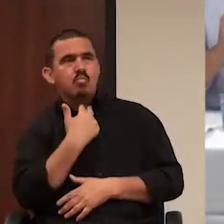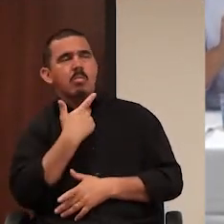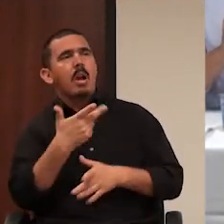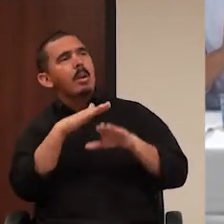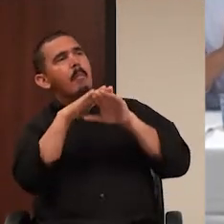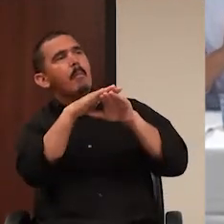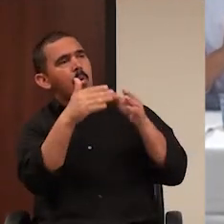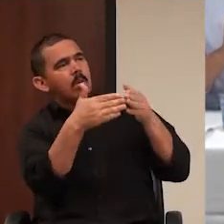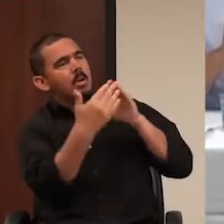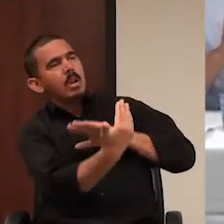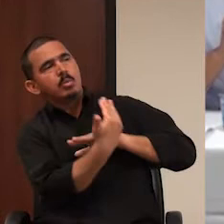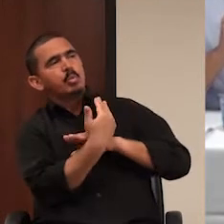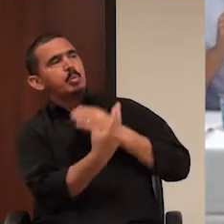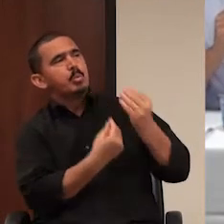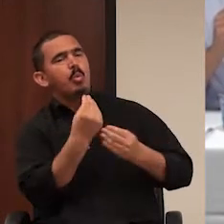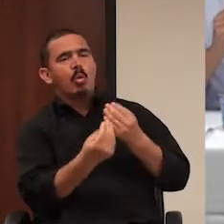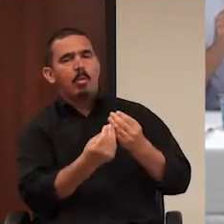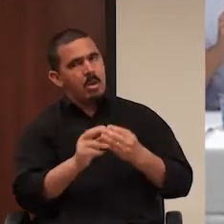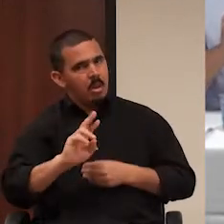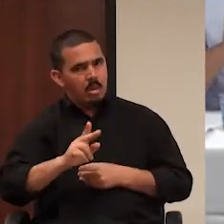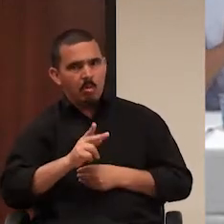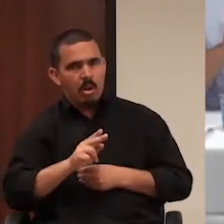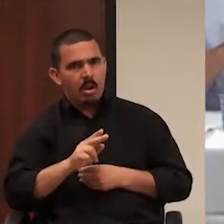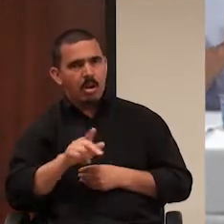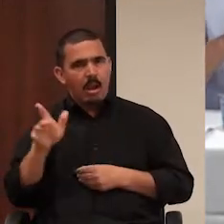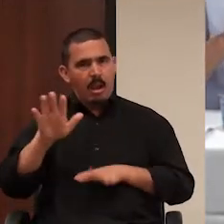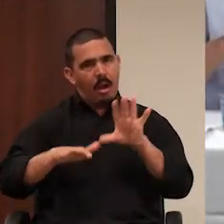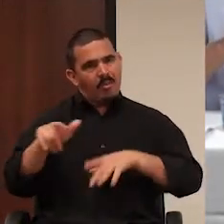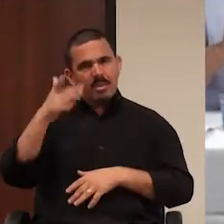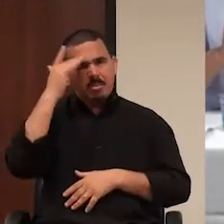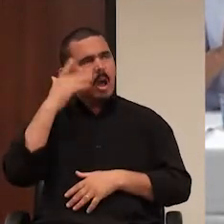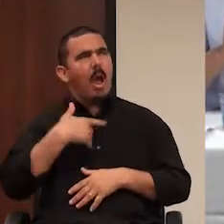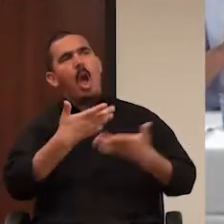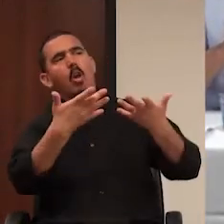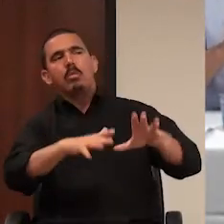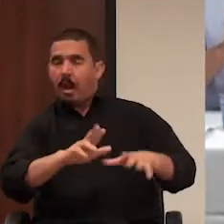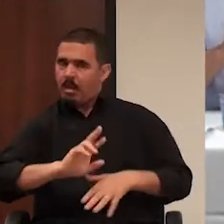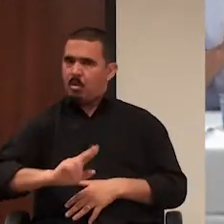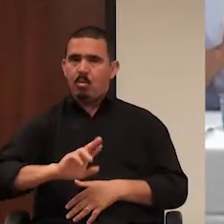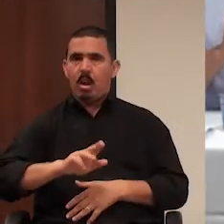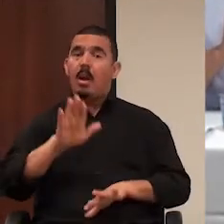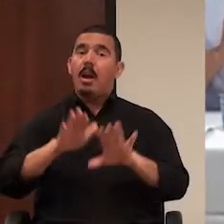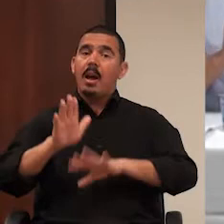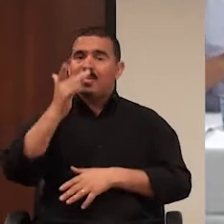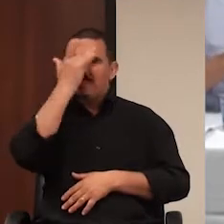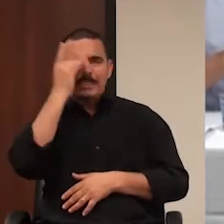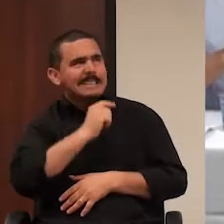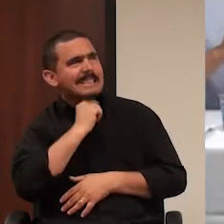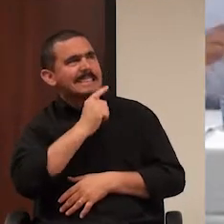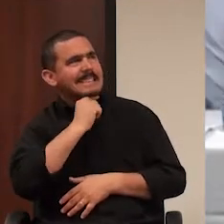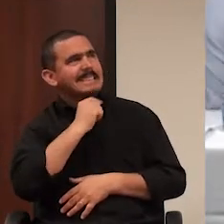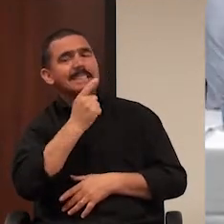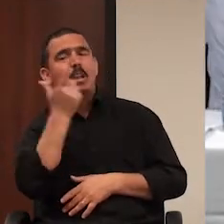decisão apoiada. Não para os casos que ela não quer, para os casos que ela não consegue solicitar a tomada de decisão apoiada.